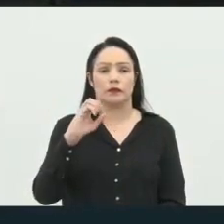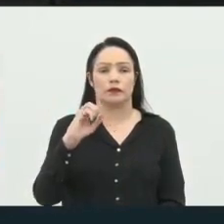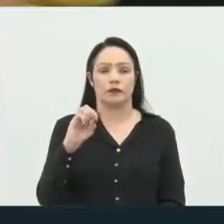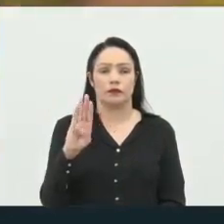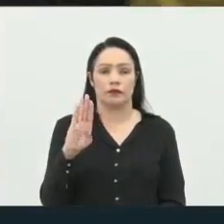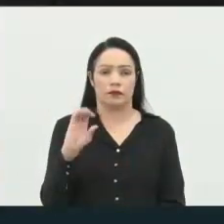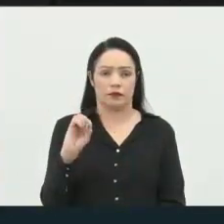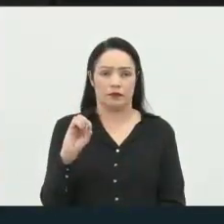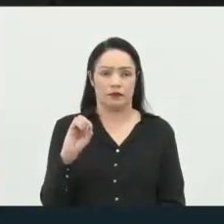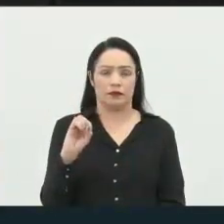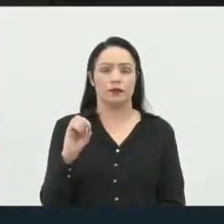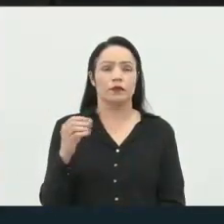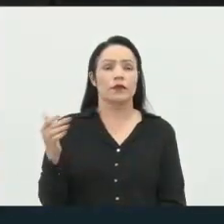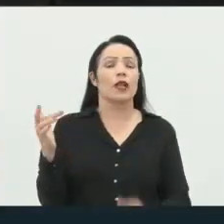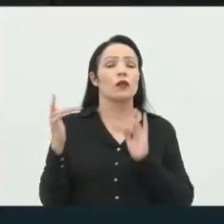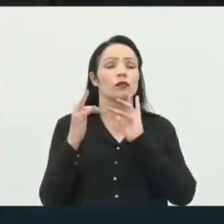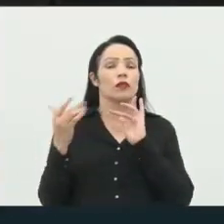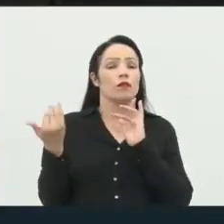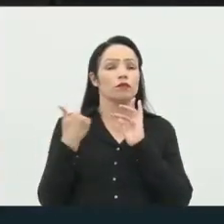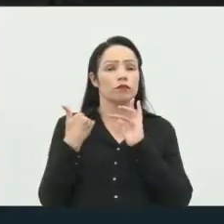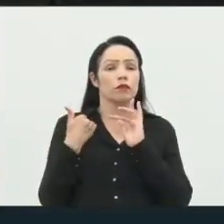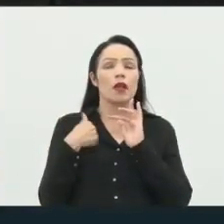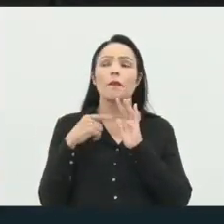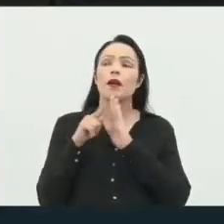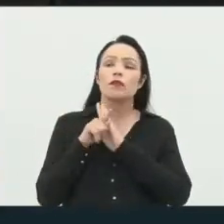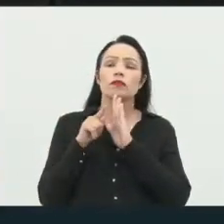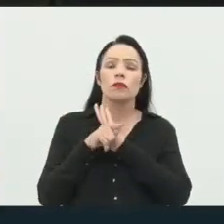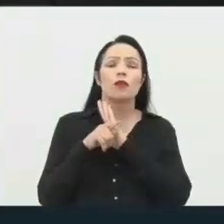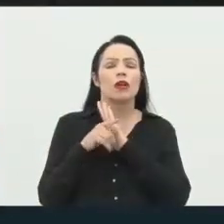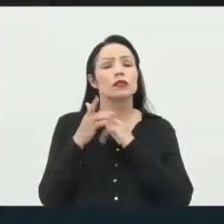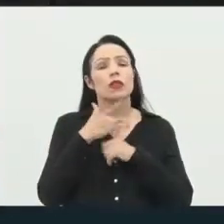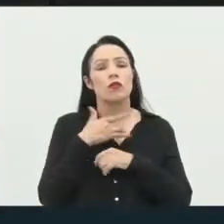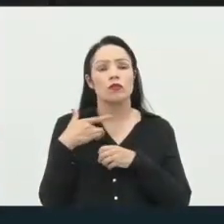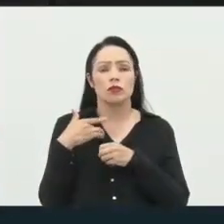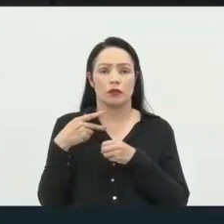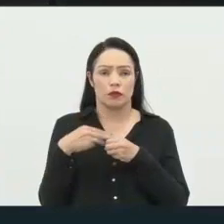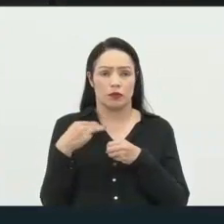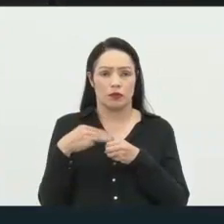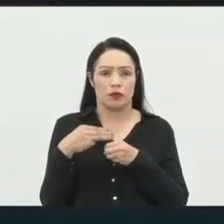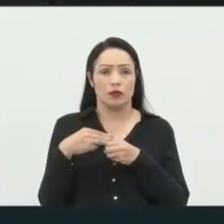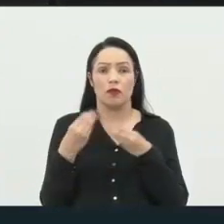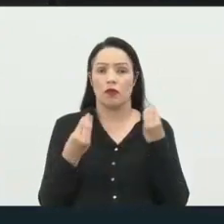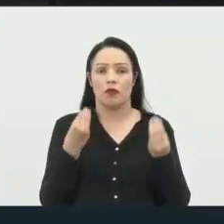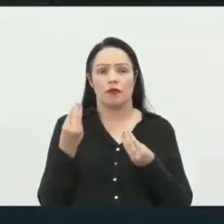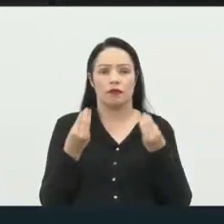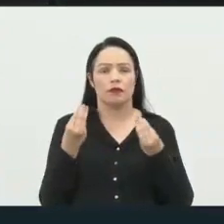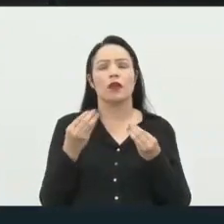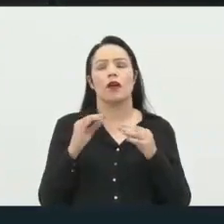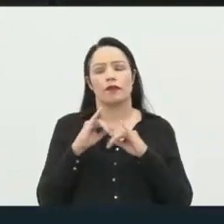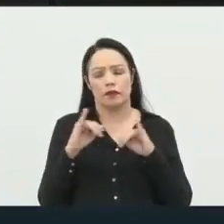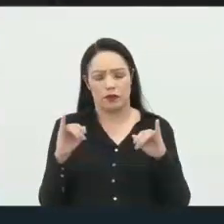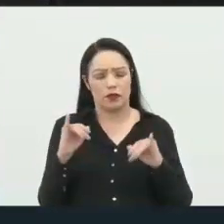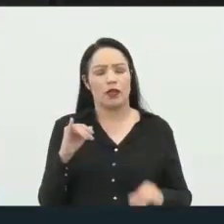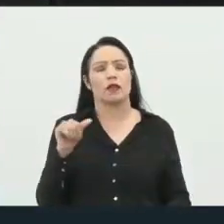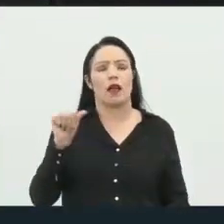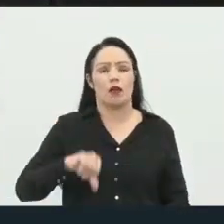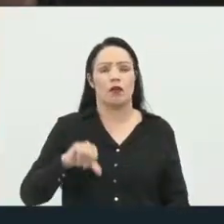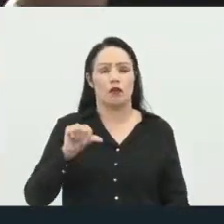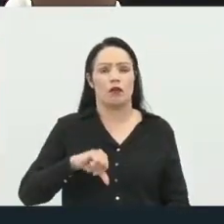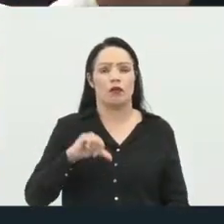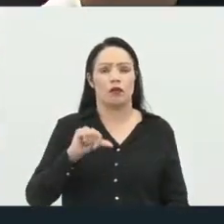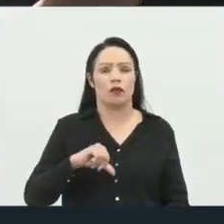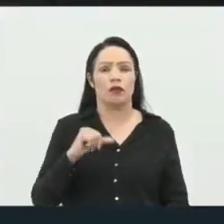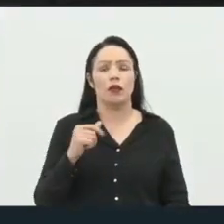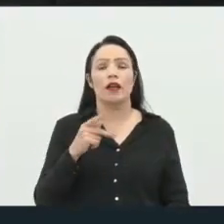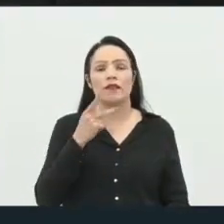Abraão de Oliveira perguntando como estava a saúde do município eu falei que estava péssima inclusive falei sobre o fina zero que